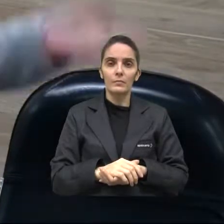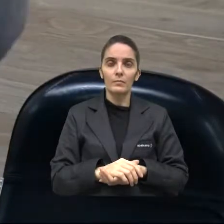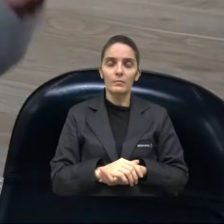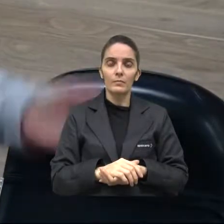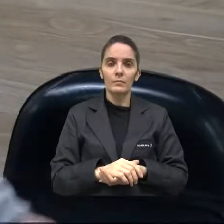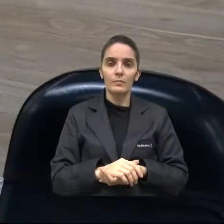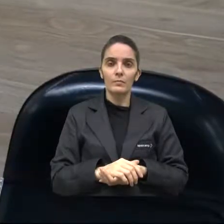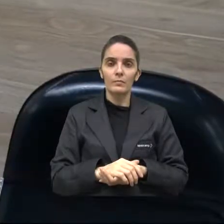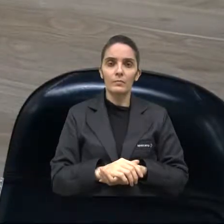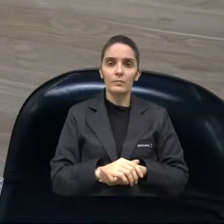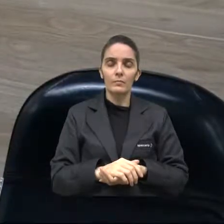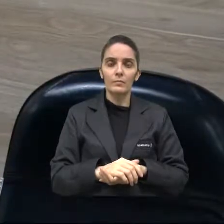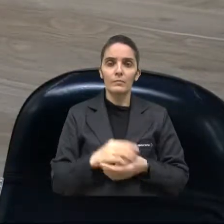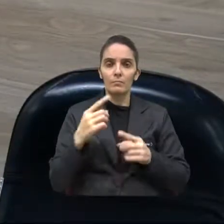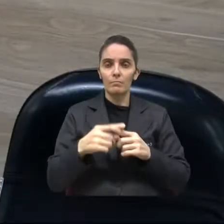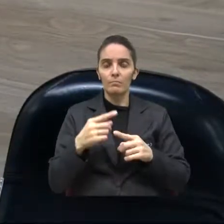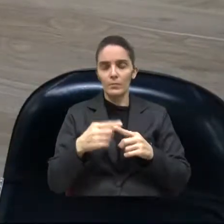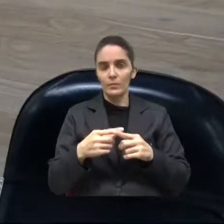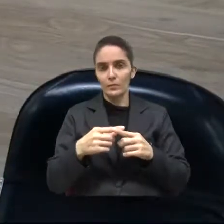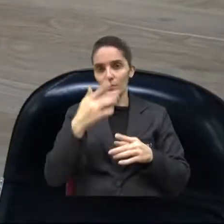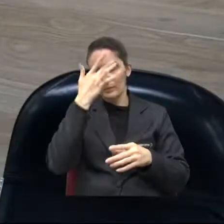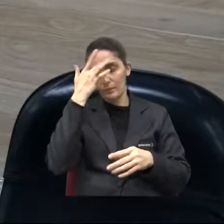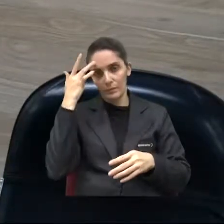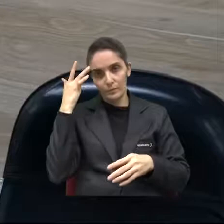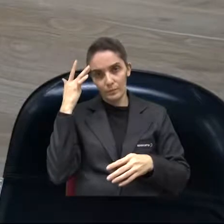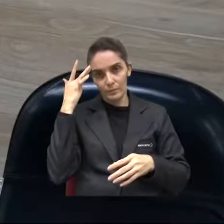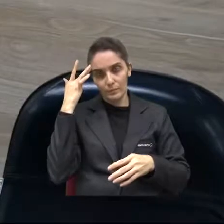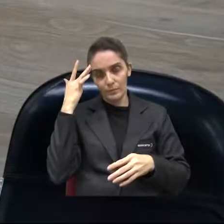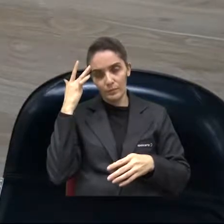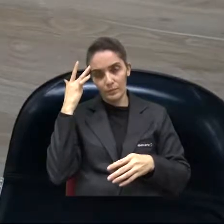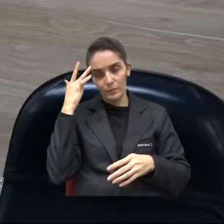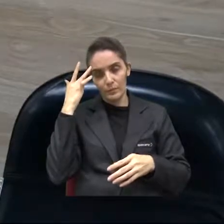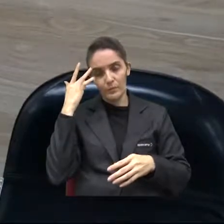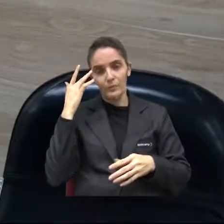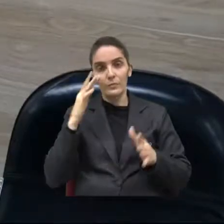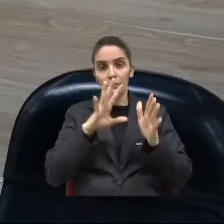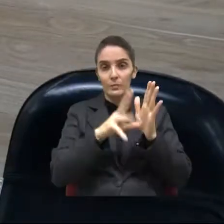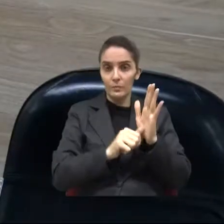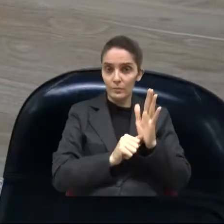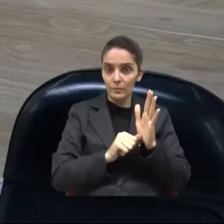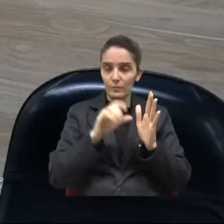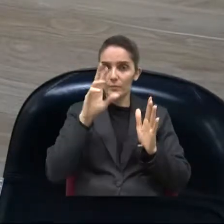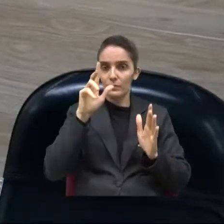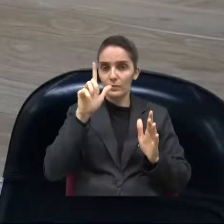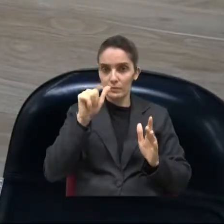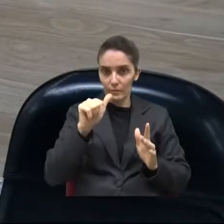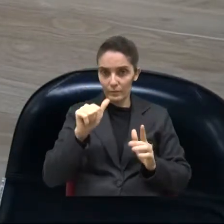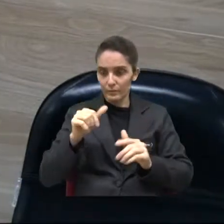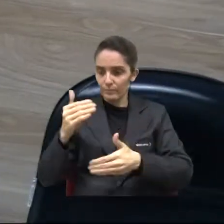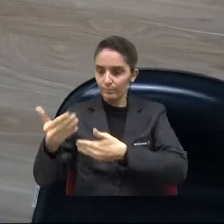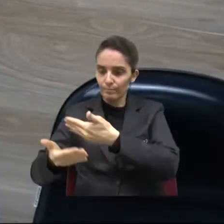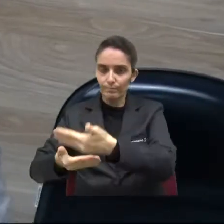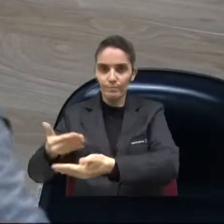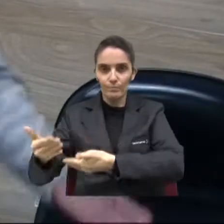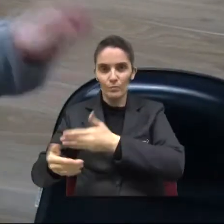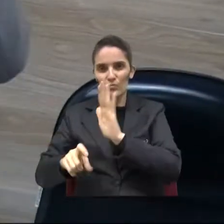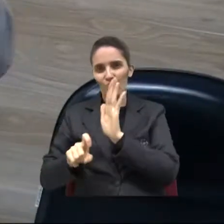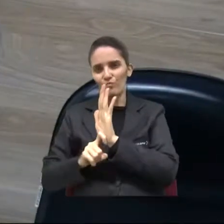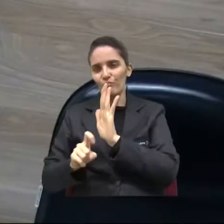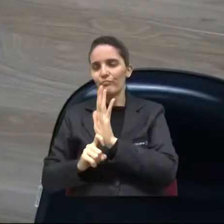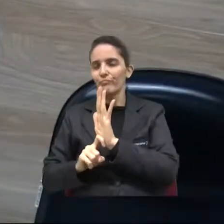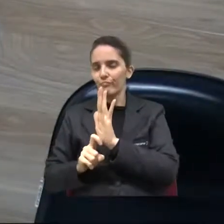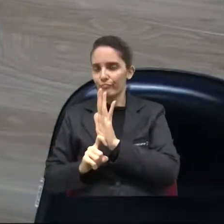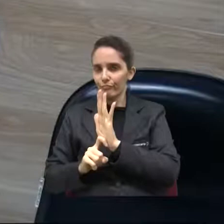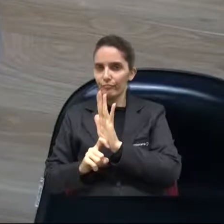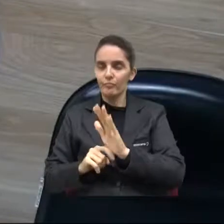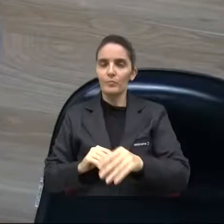infelizmente, por troca de drogas. Infelizmente, temos que agir dessa forma. Conversei até